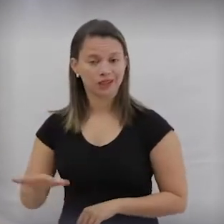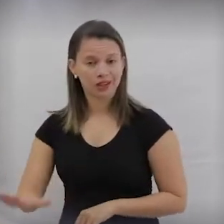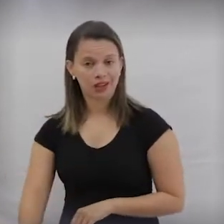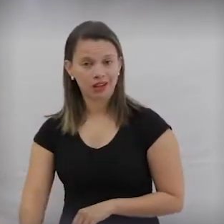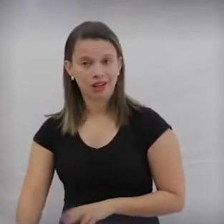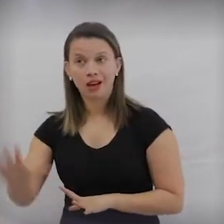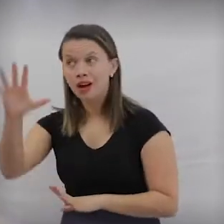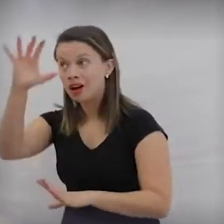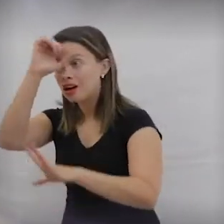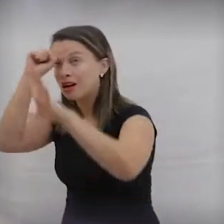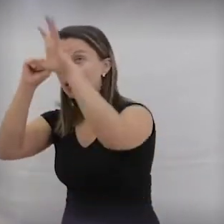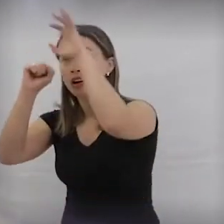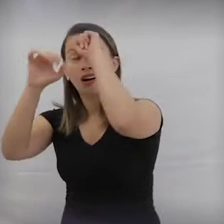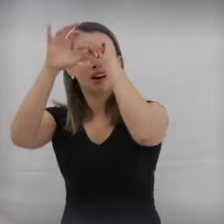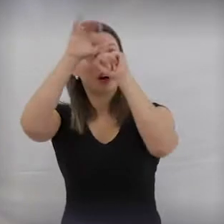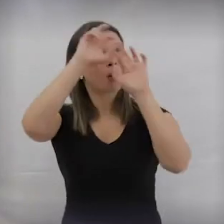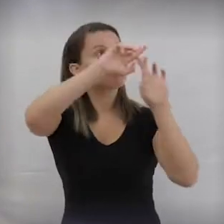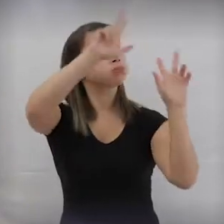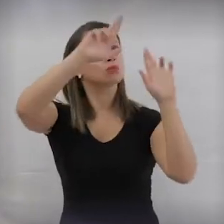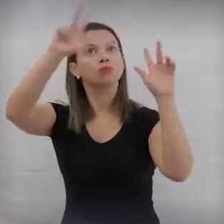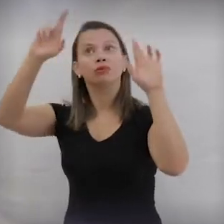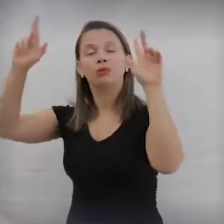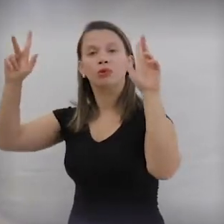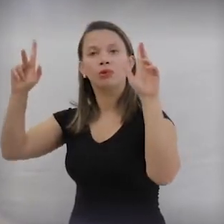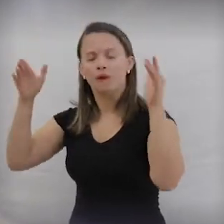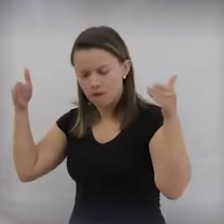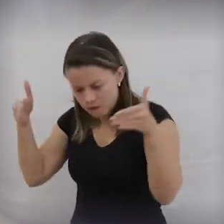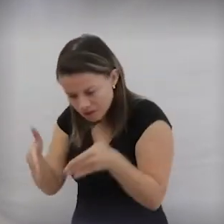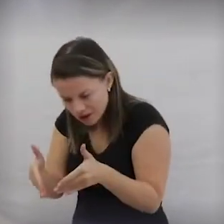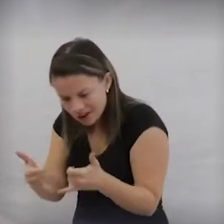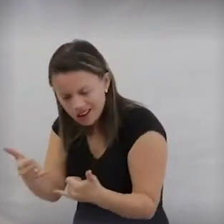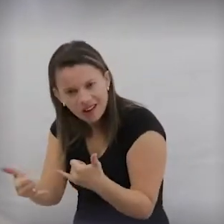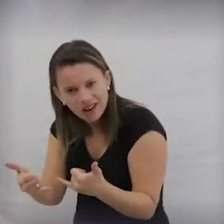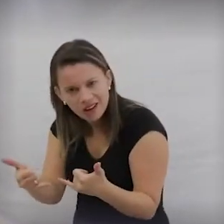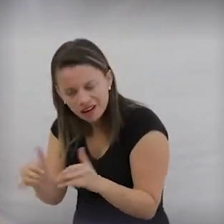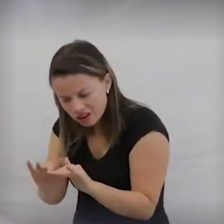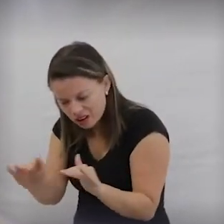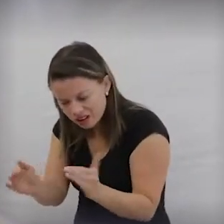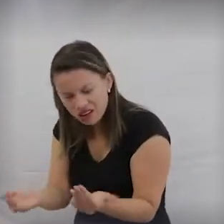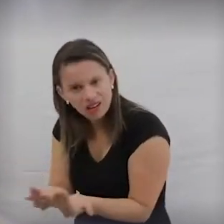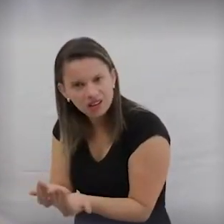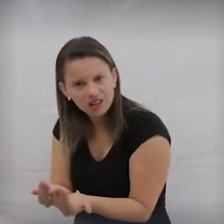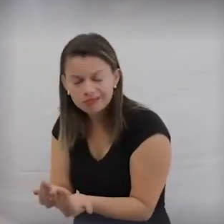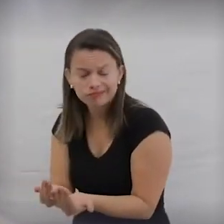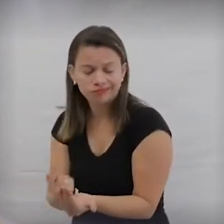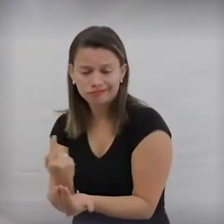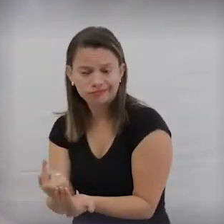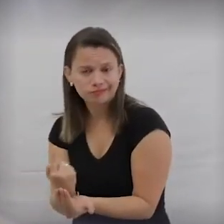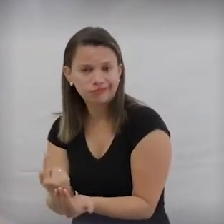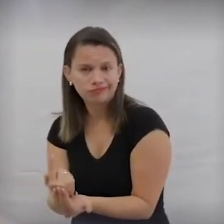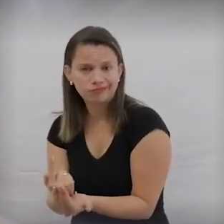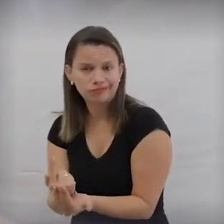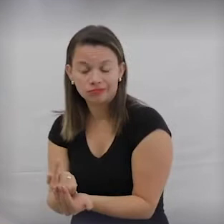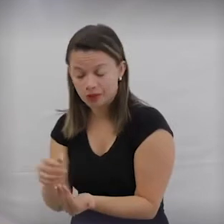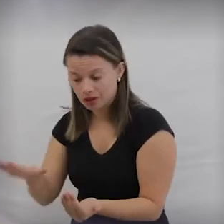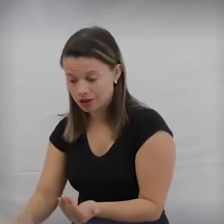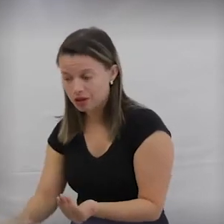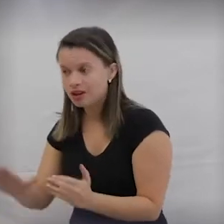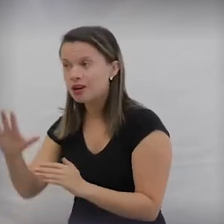do que brinquedos que dão respostas absolutamente únicas, né? De alguma forma a